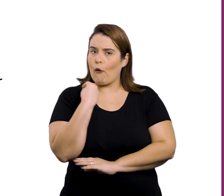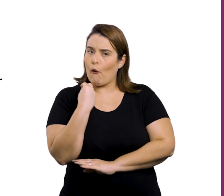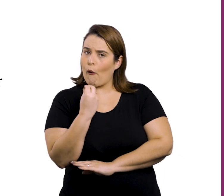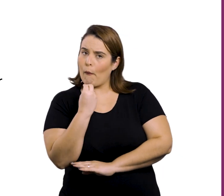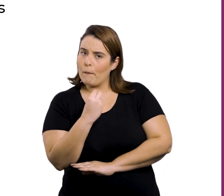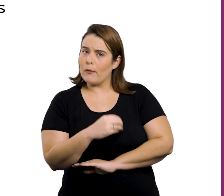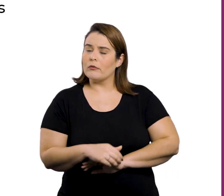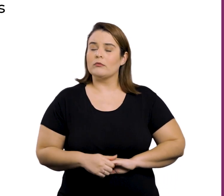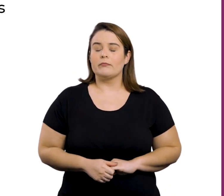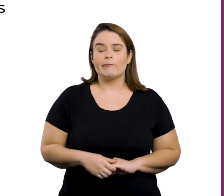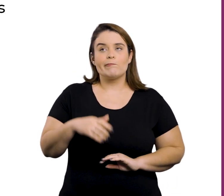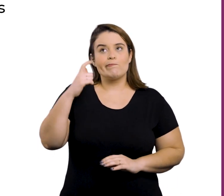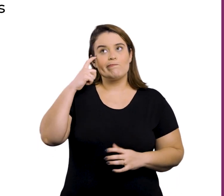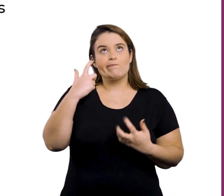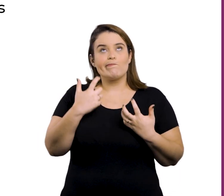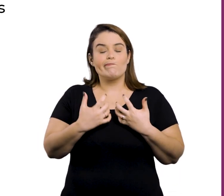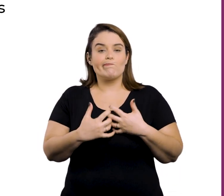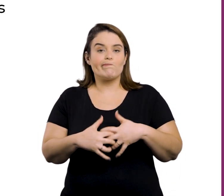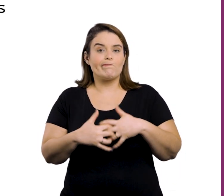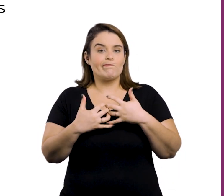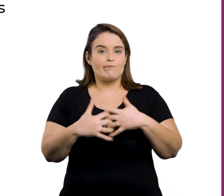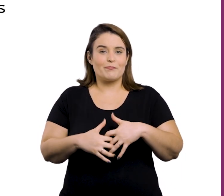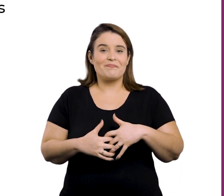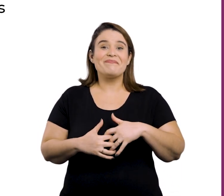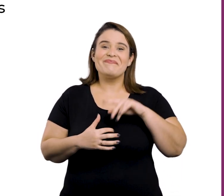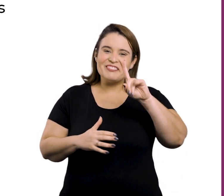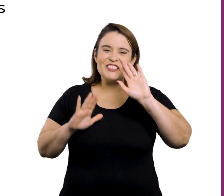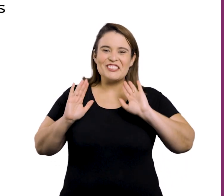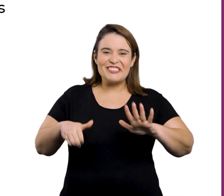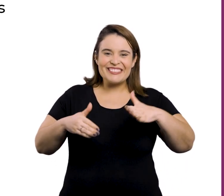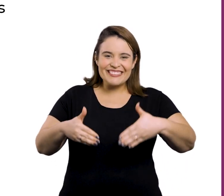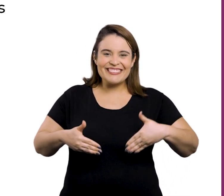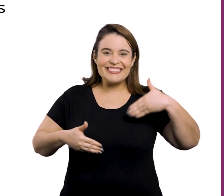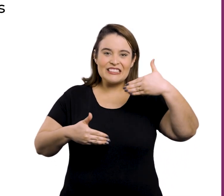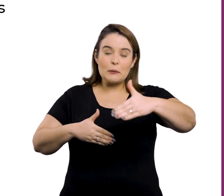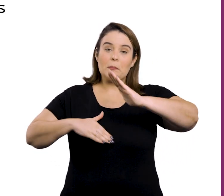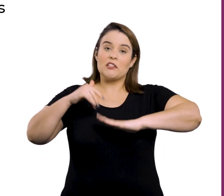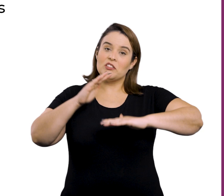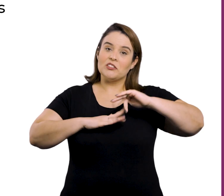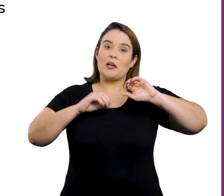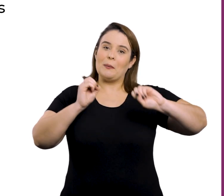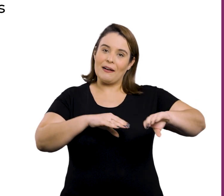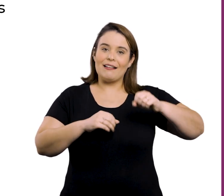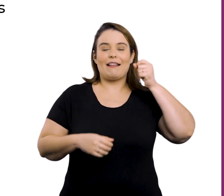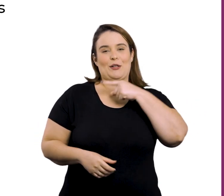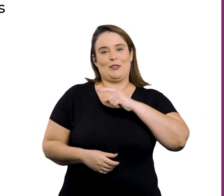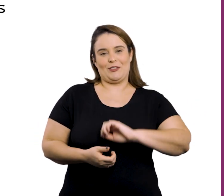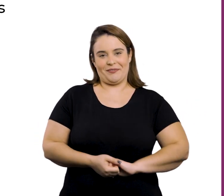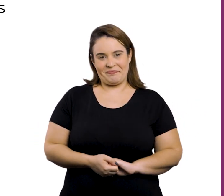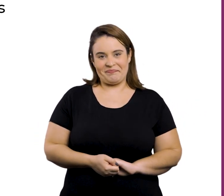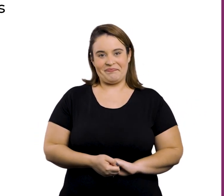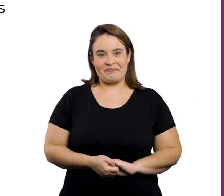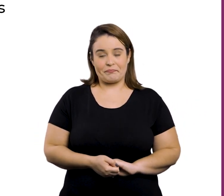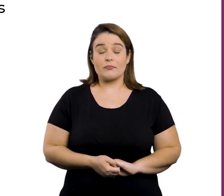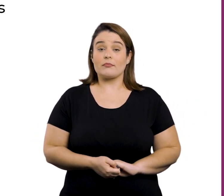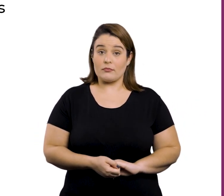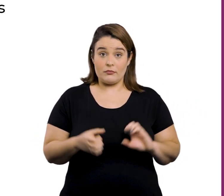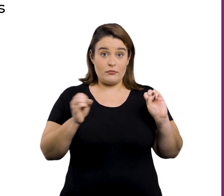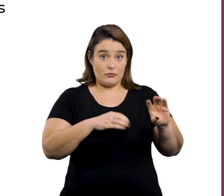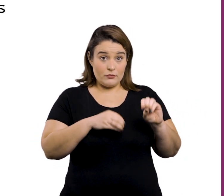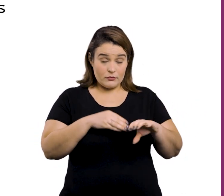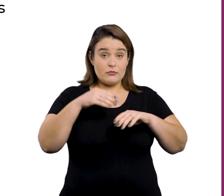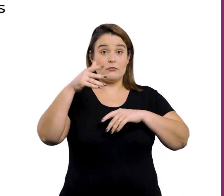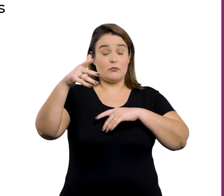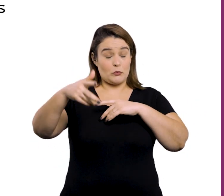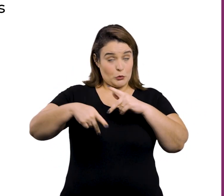direitos? Só de se fazer essa reflexão, você já deu o primeiro passo para praticar uma educação crítica.